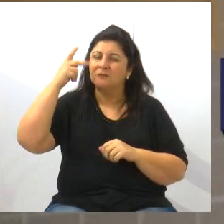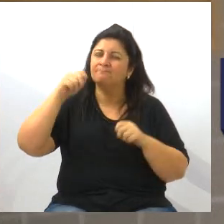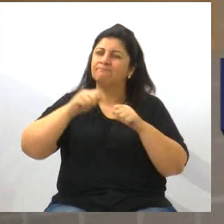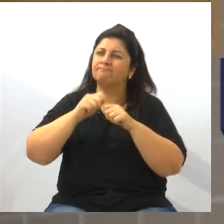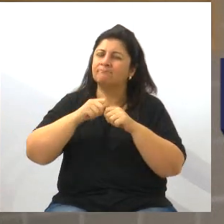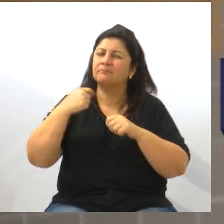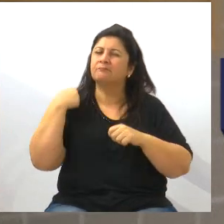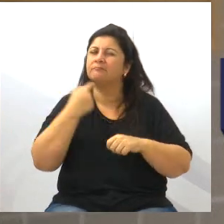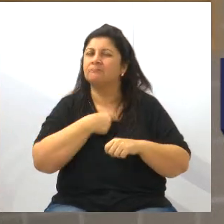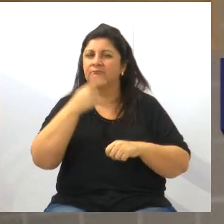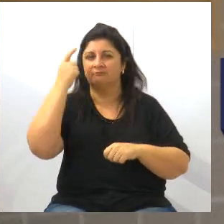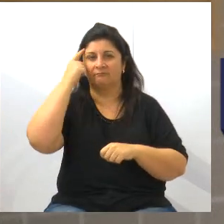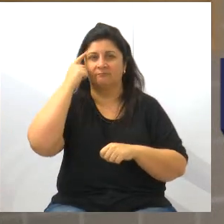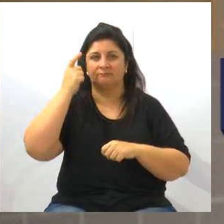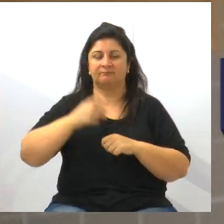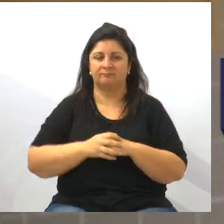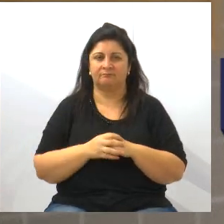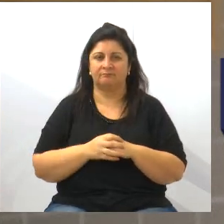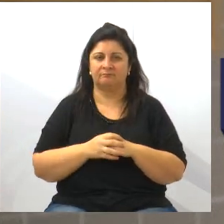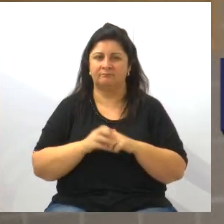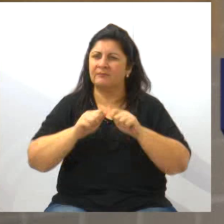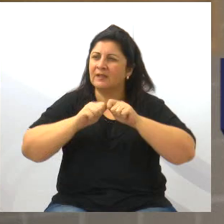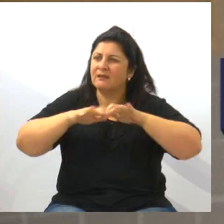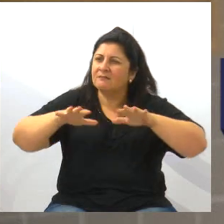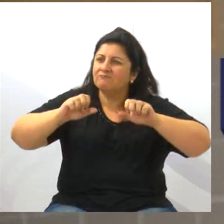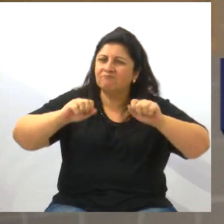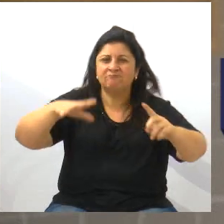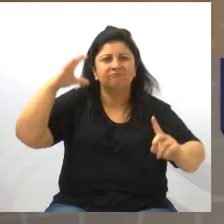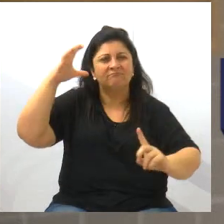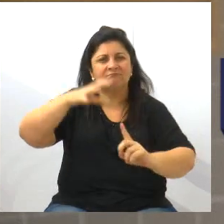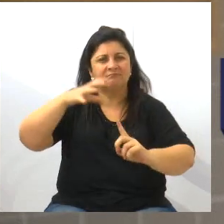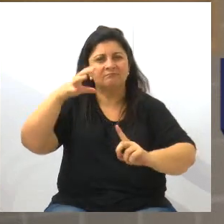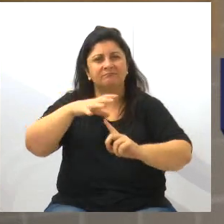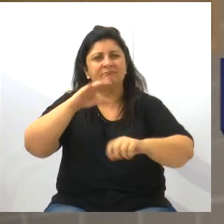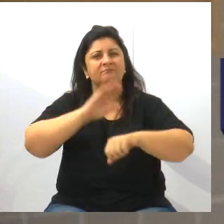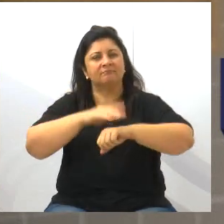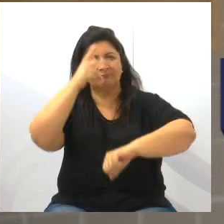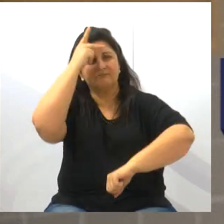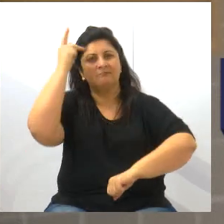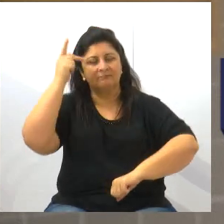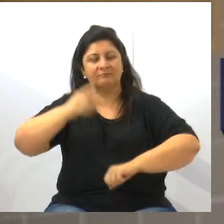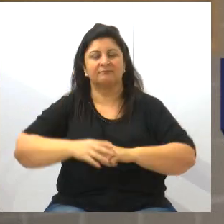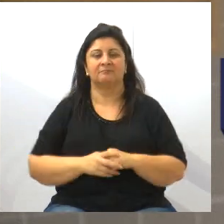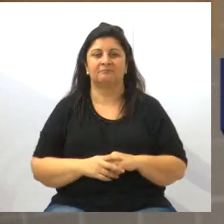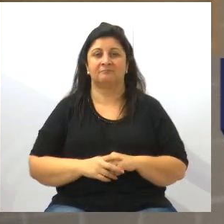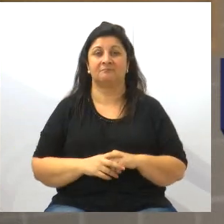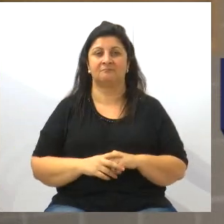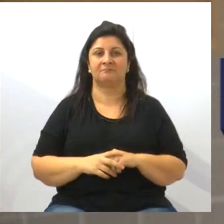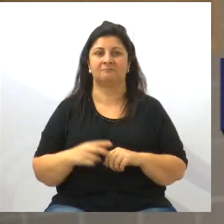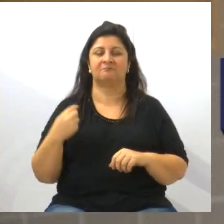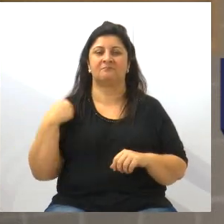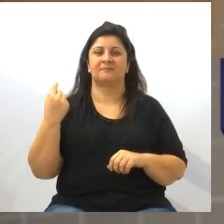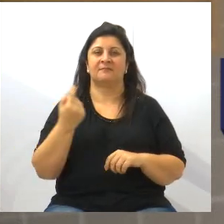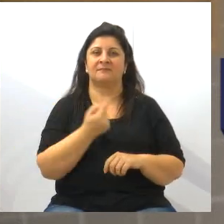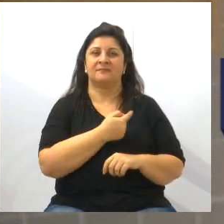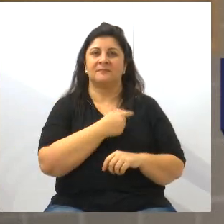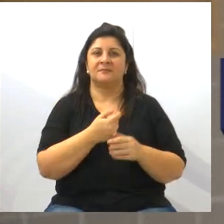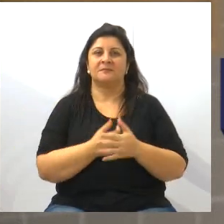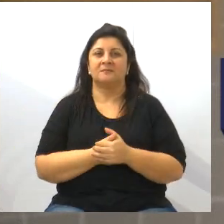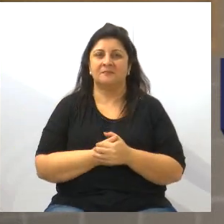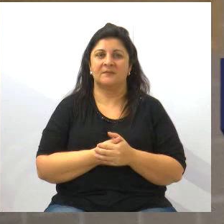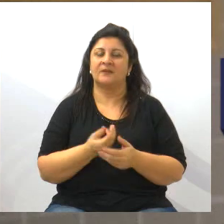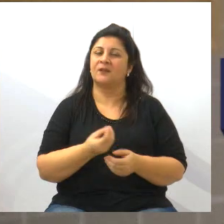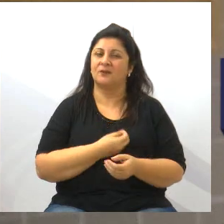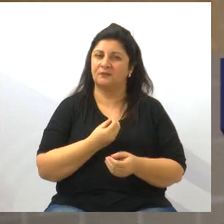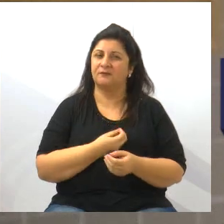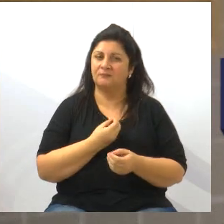possa influenciar as pessoas cada vez mais, para que a gente possa viver